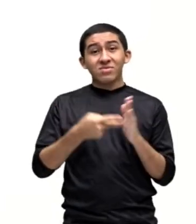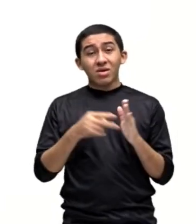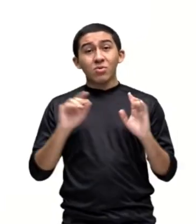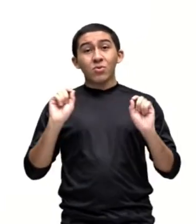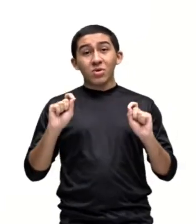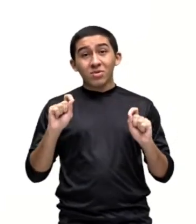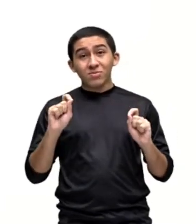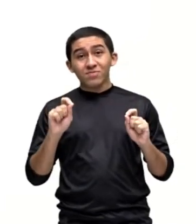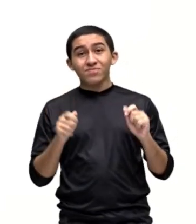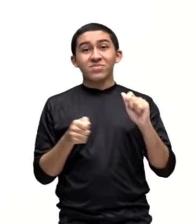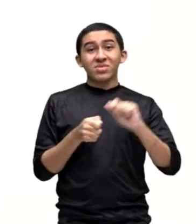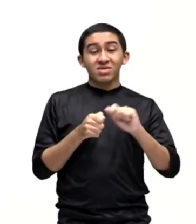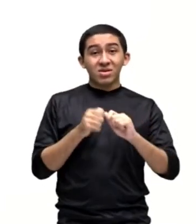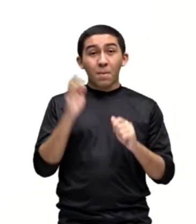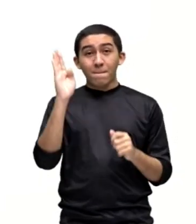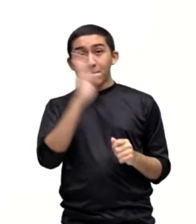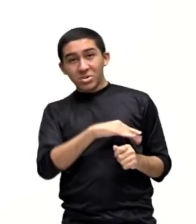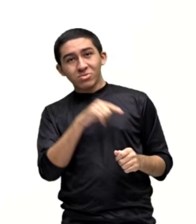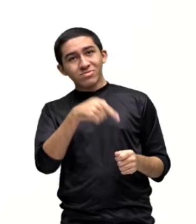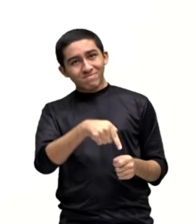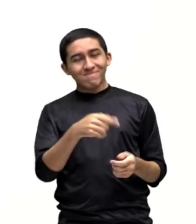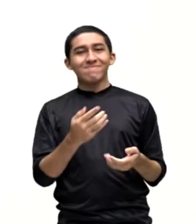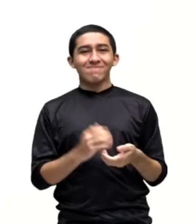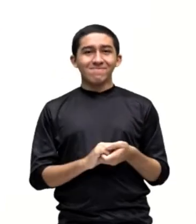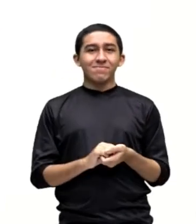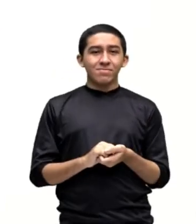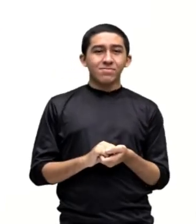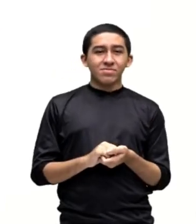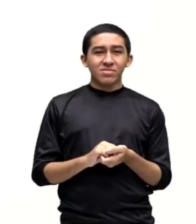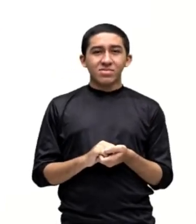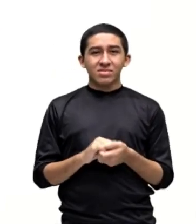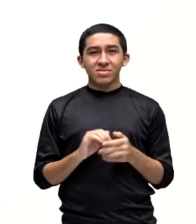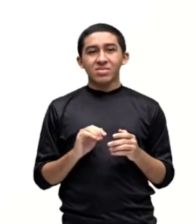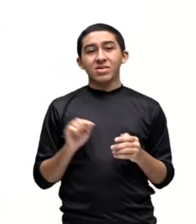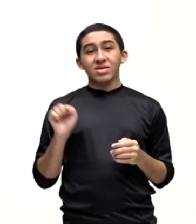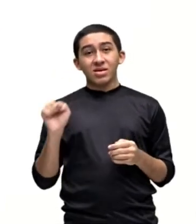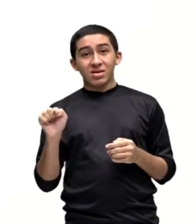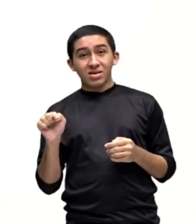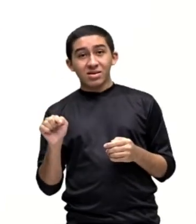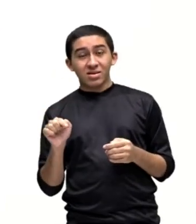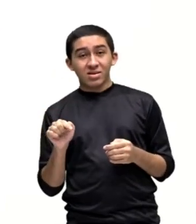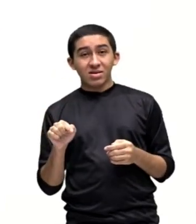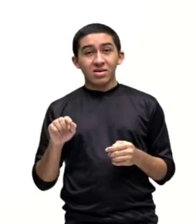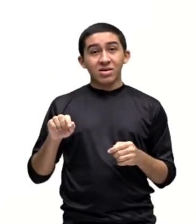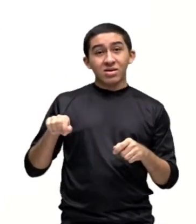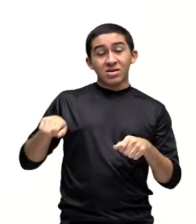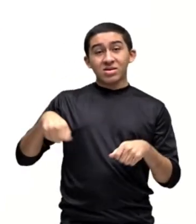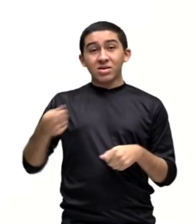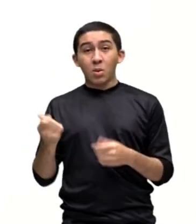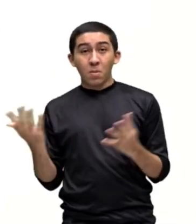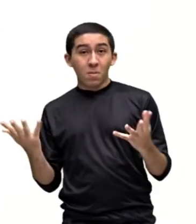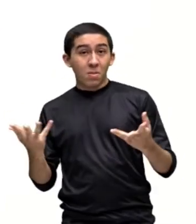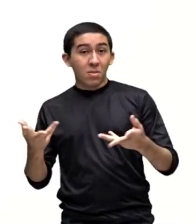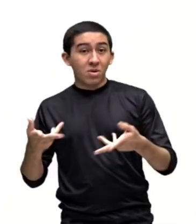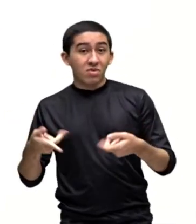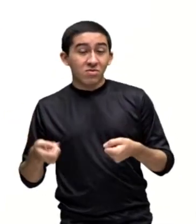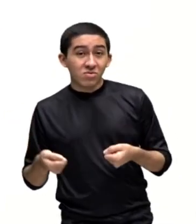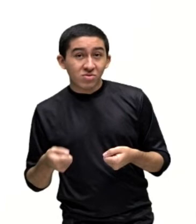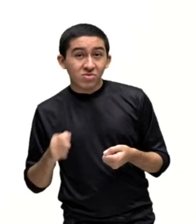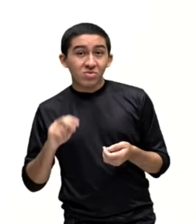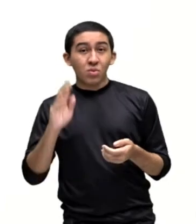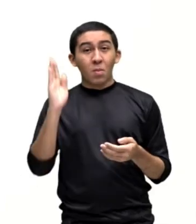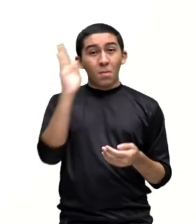que uma pessoa que é excelente maltrata crianças, judia de crianças? Claro que não.